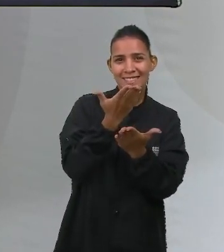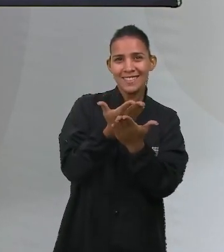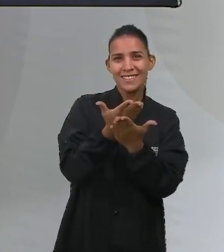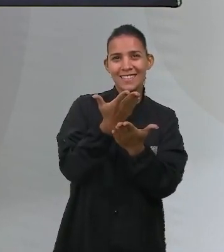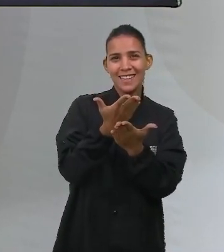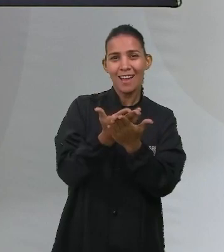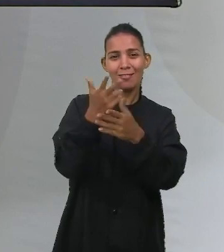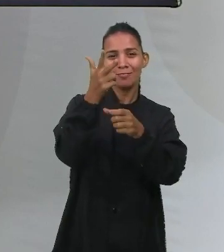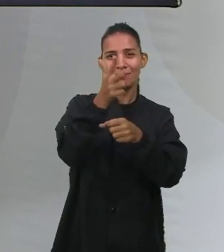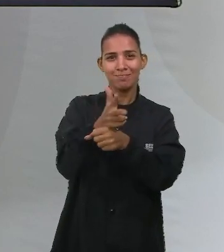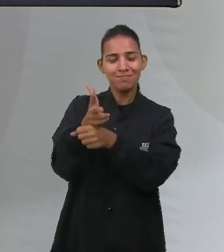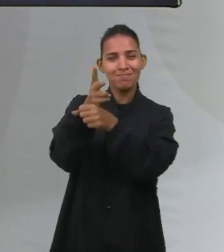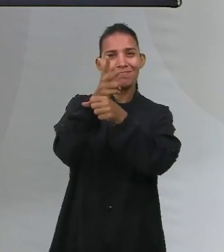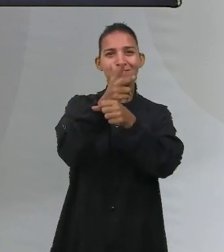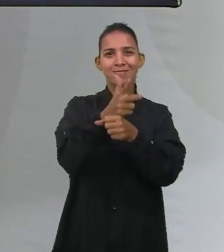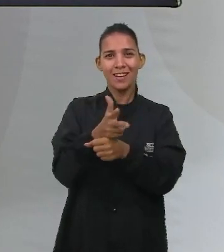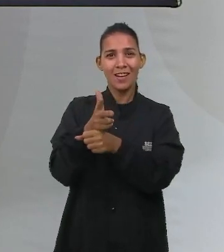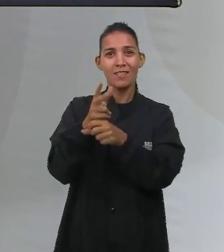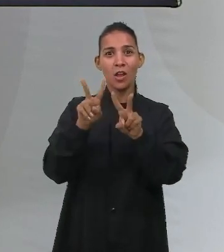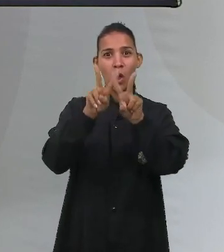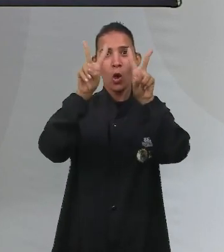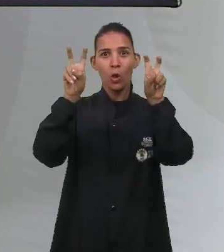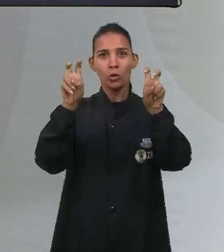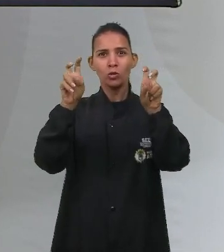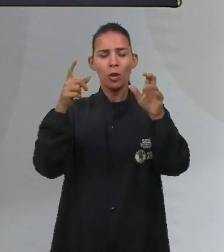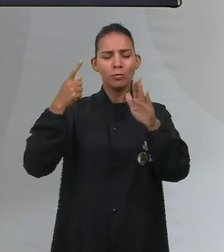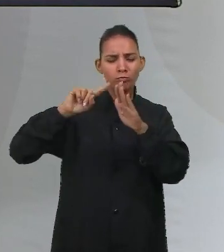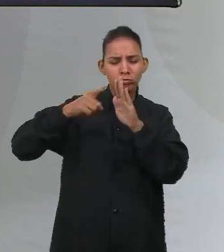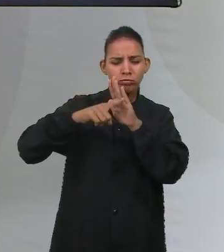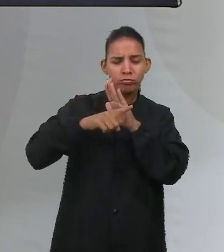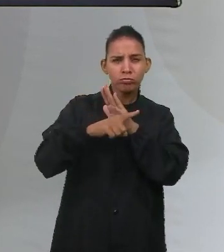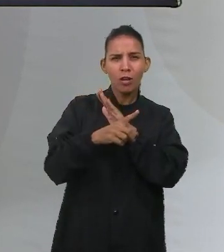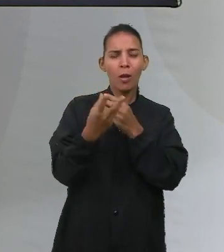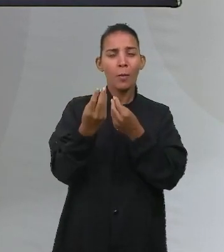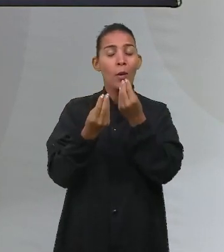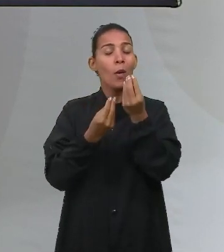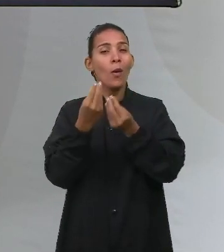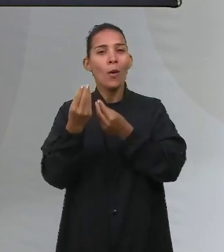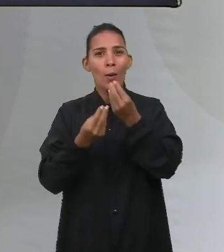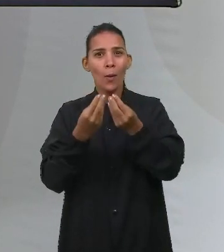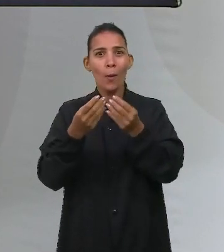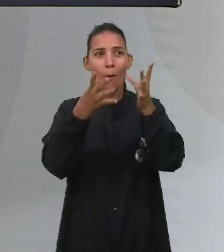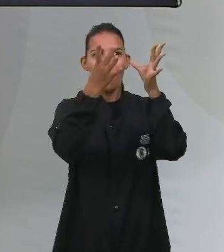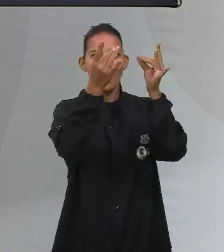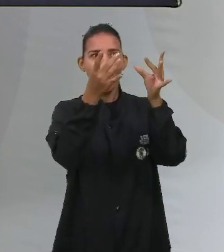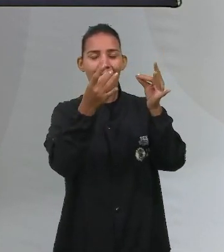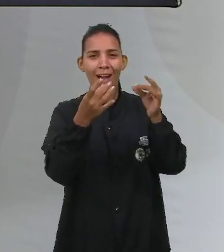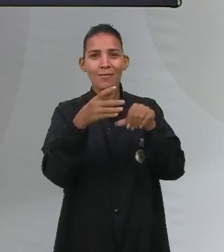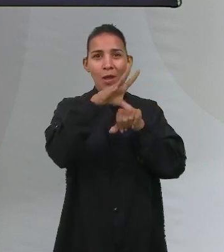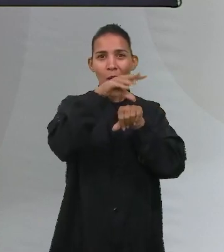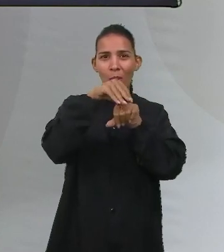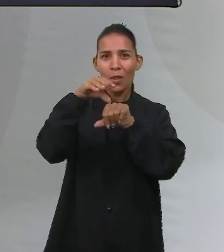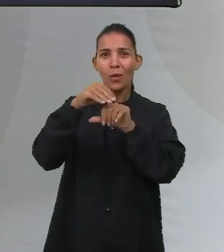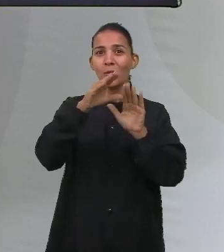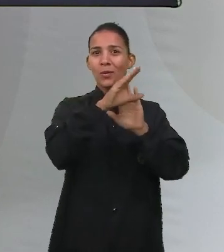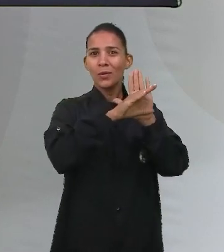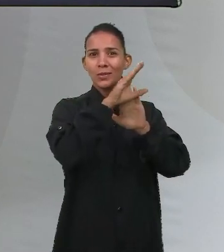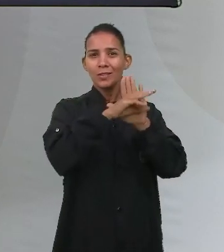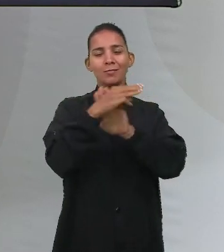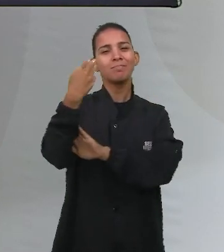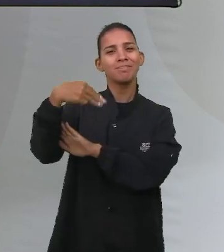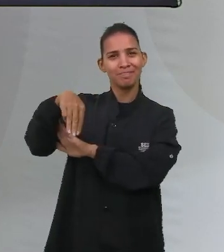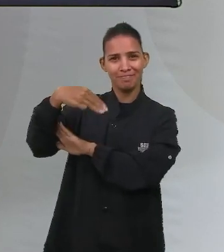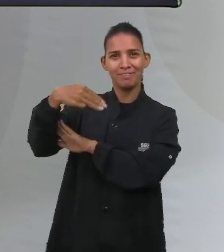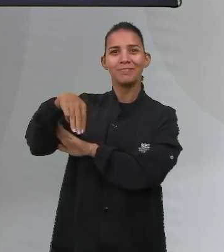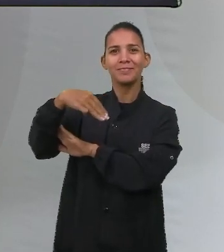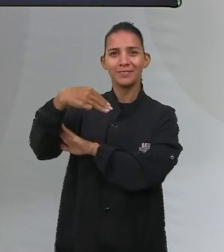uma videoaula de rotas de aprofundamento, especificamente do seu componente curricular